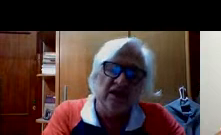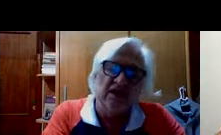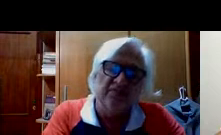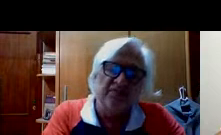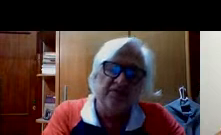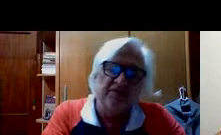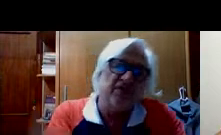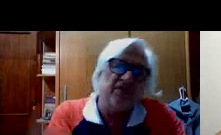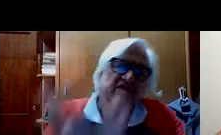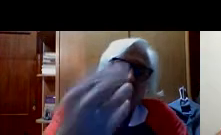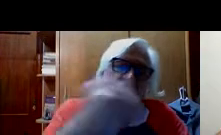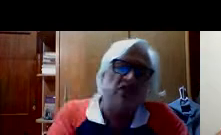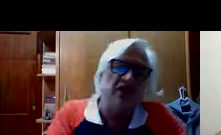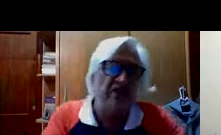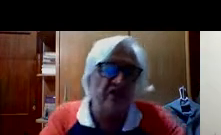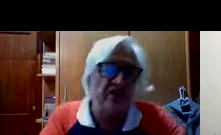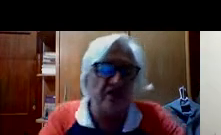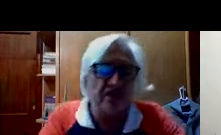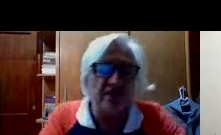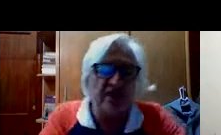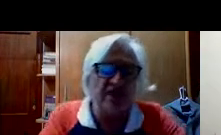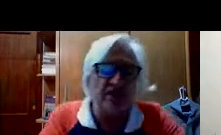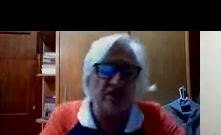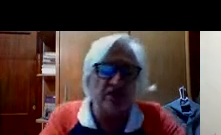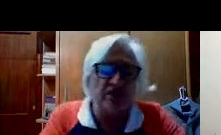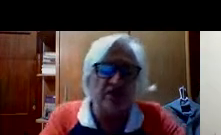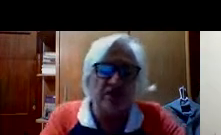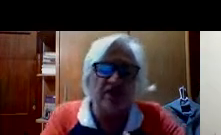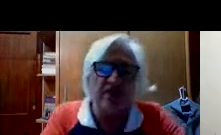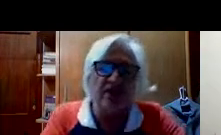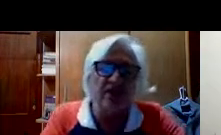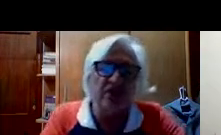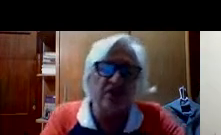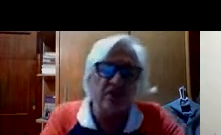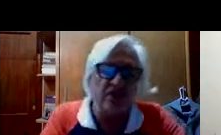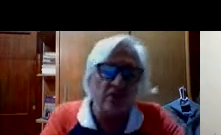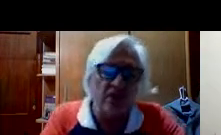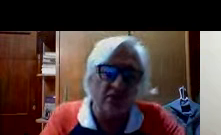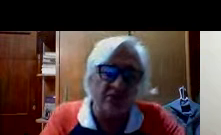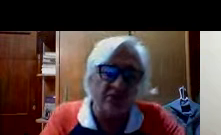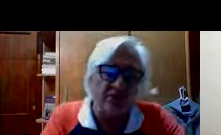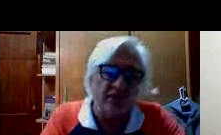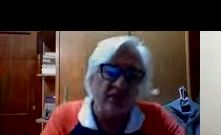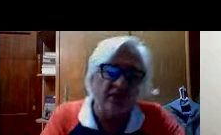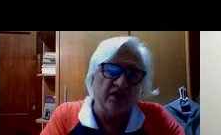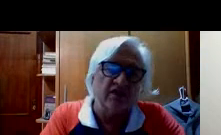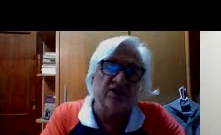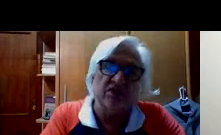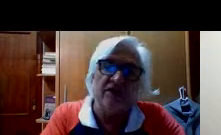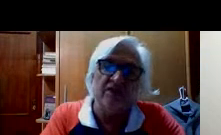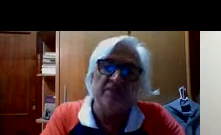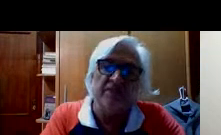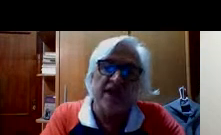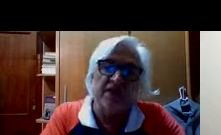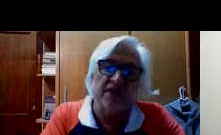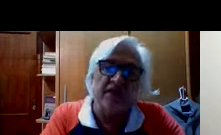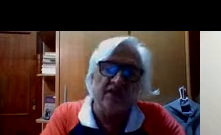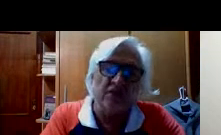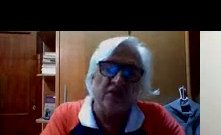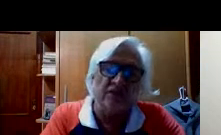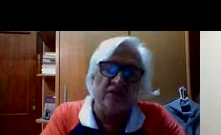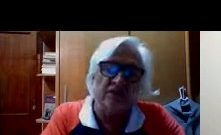alta, mas tirou a corrente, ele deixa de ser magnético. Então, ele não tem magnetismo residual. Então, isso é chamado